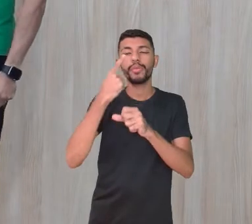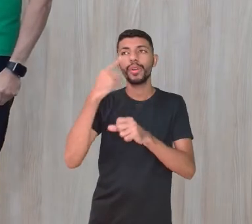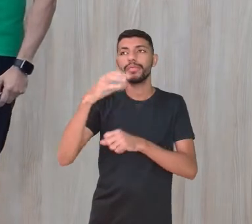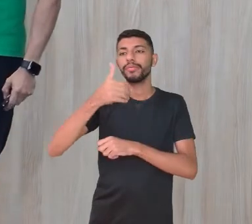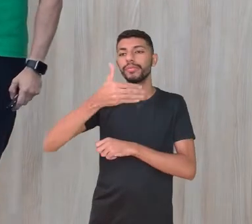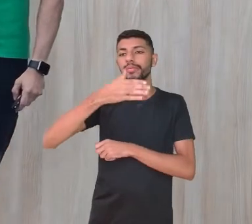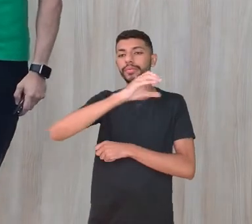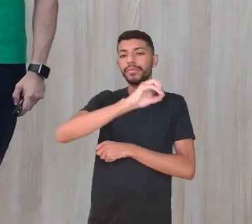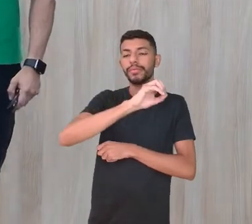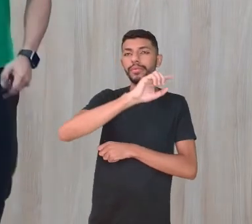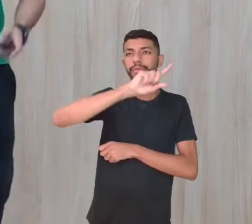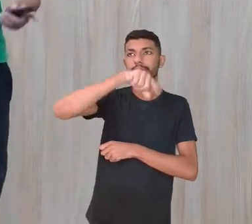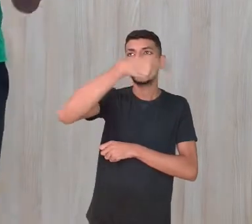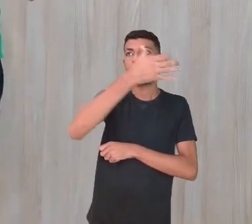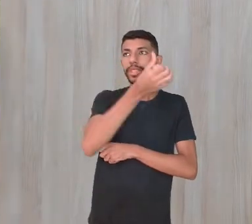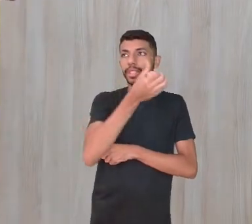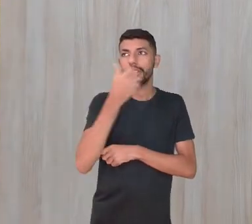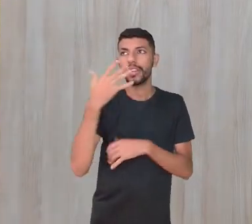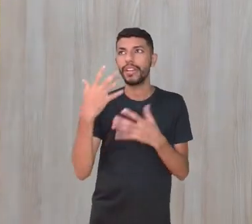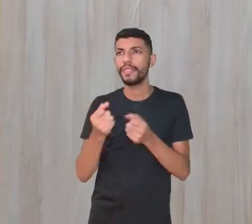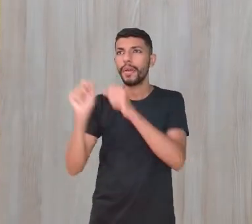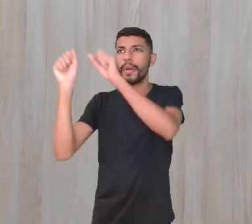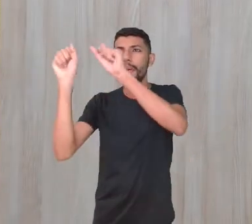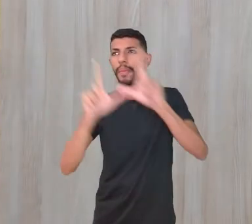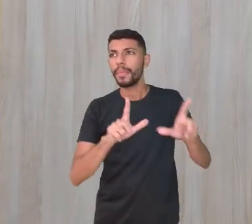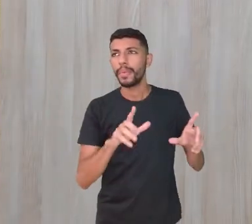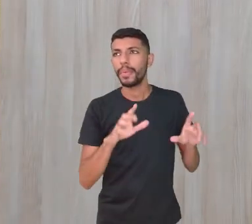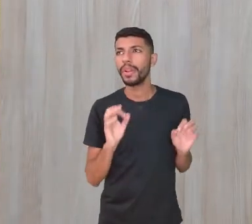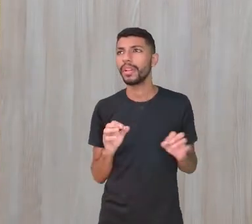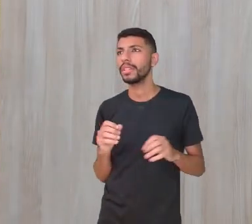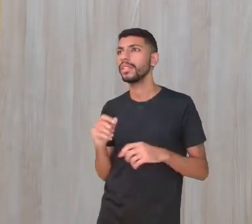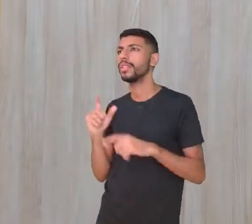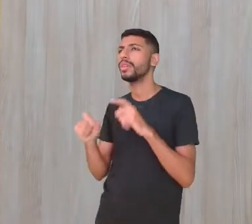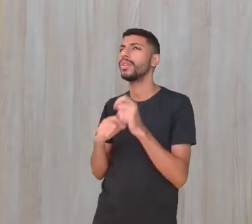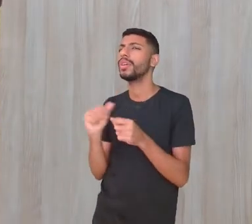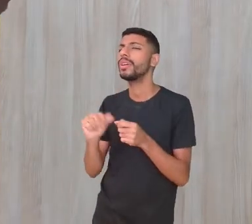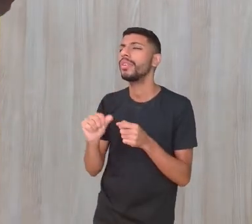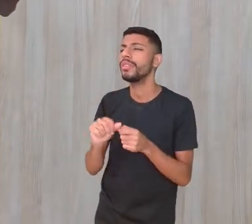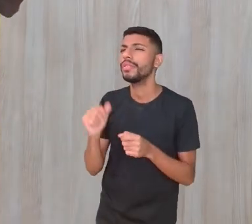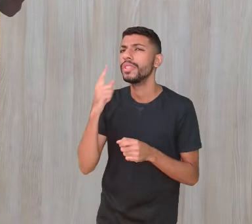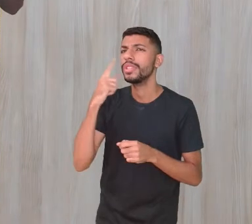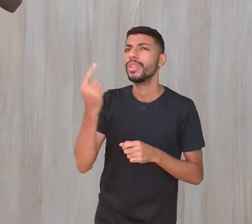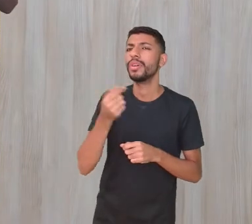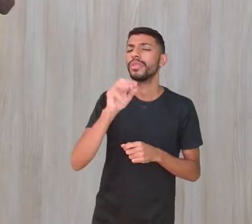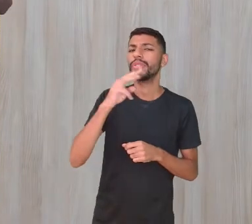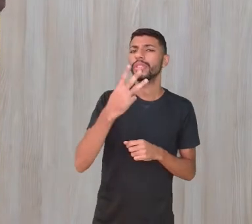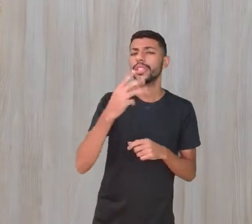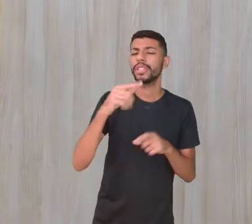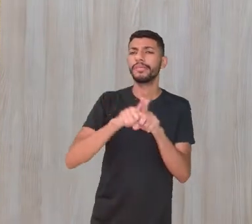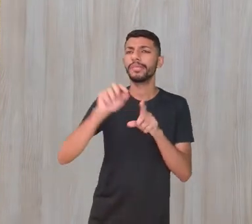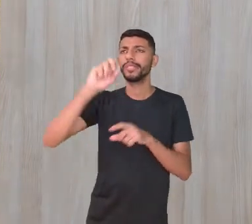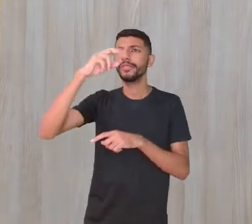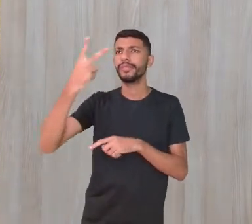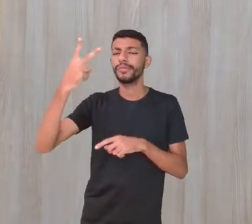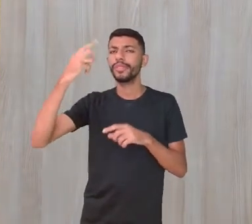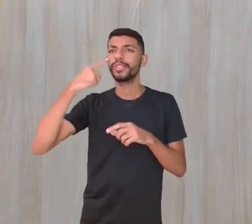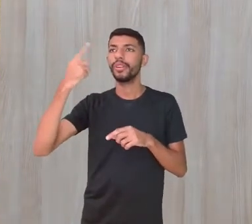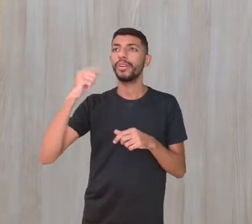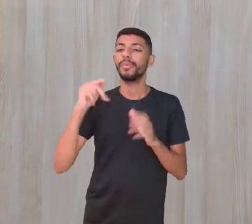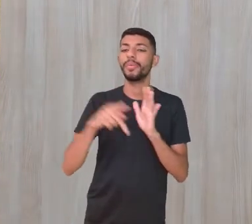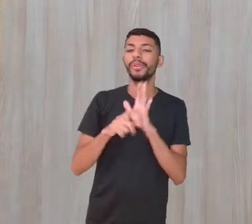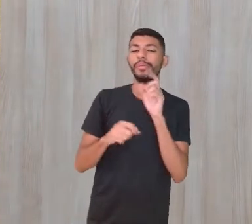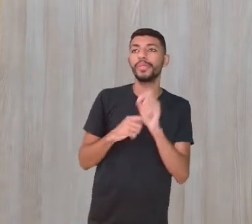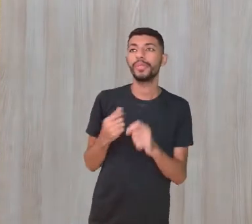a 6. Vamos pular essa etapa aqui. O que foi que eu fiz com o 3 e com o 2 para